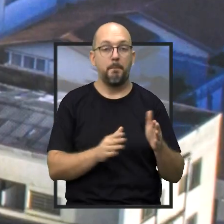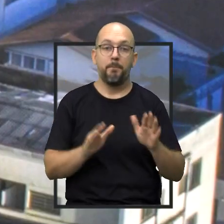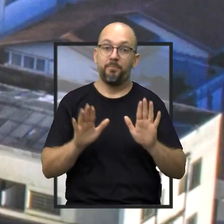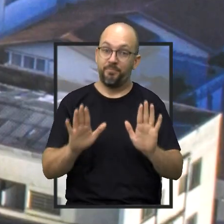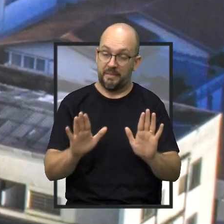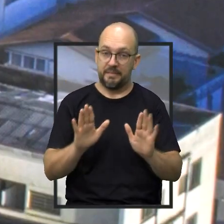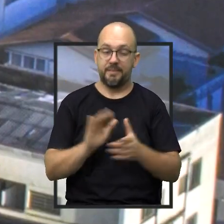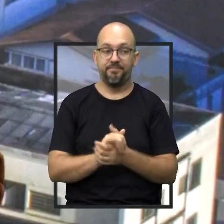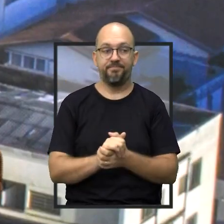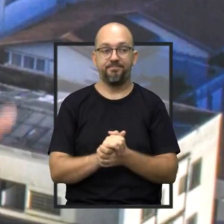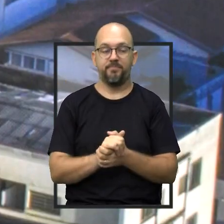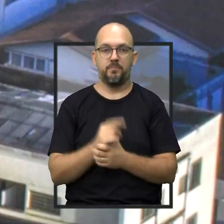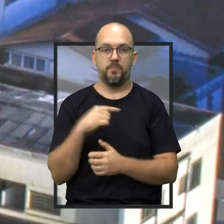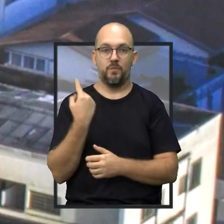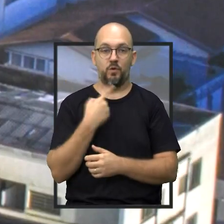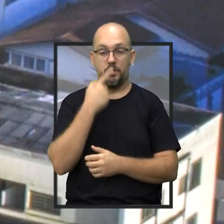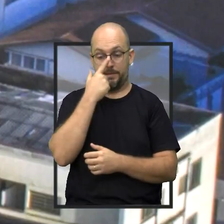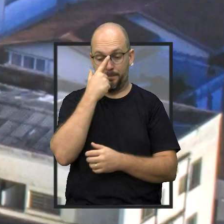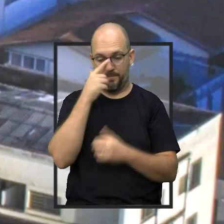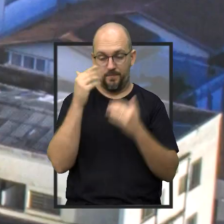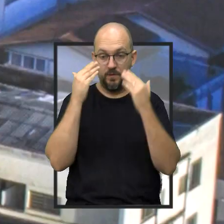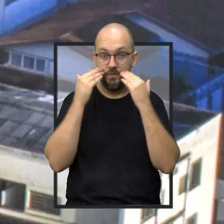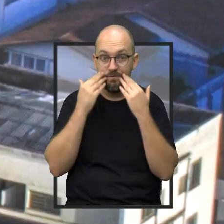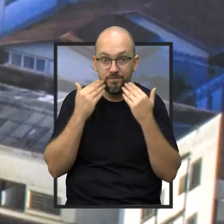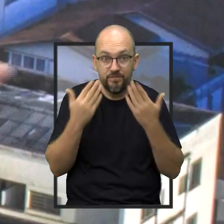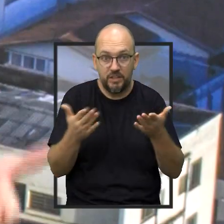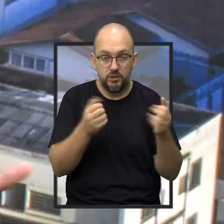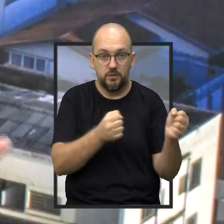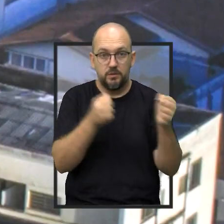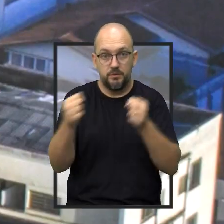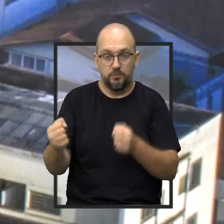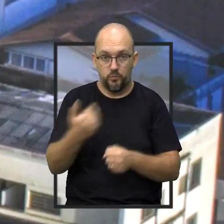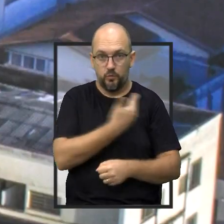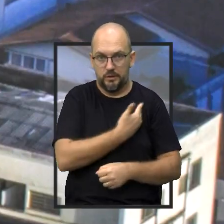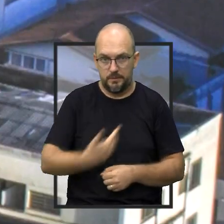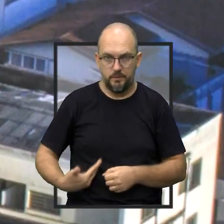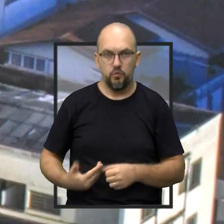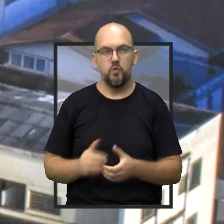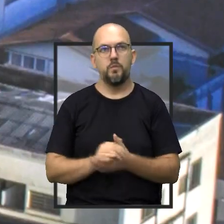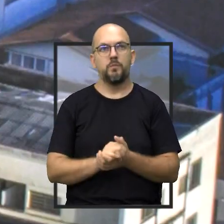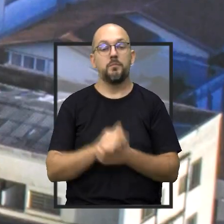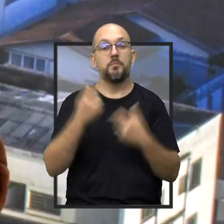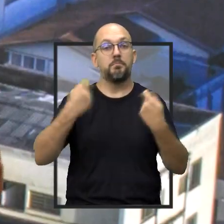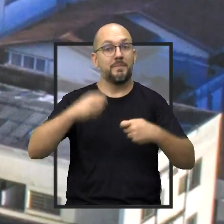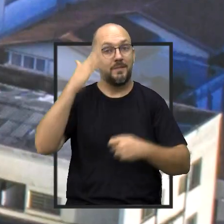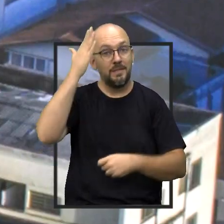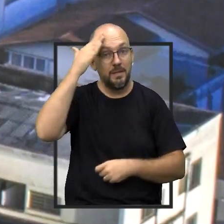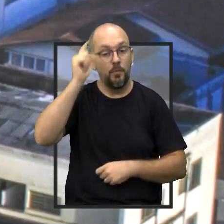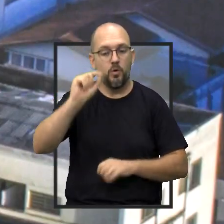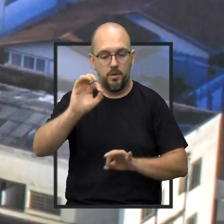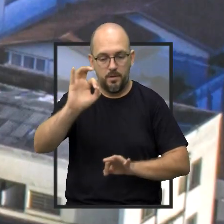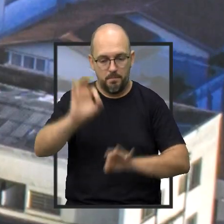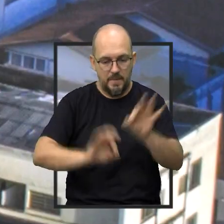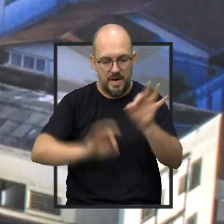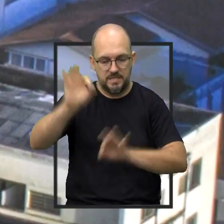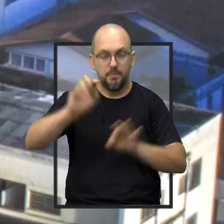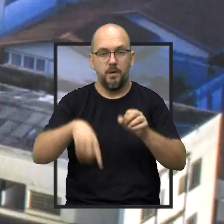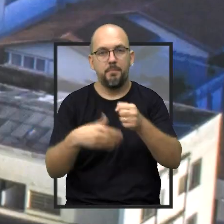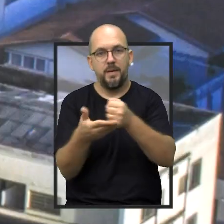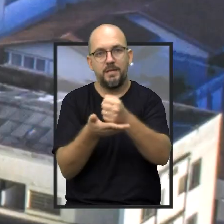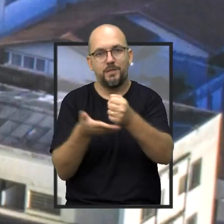Assim, quando a gente está à frente do poder público, a gente precisa saber que planejar é o